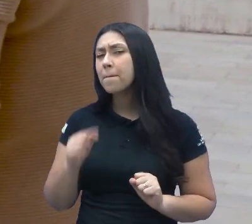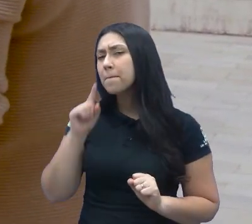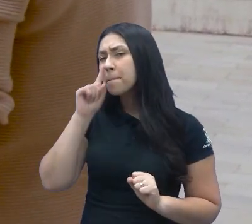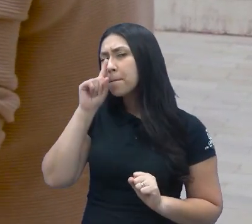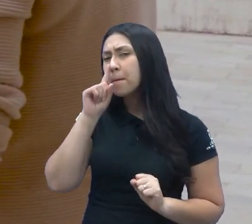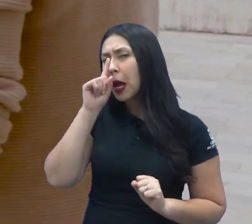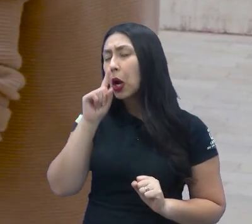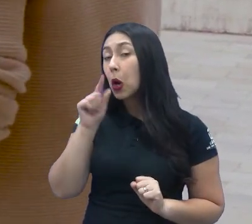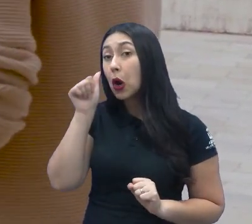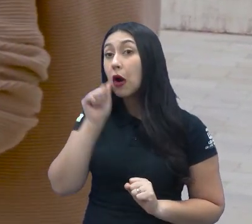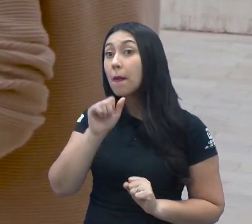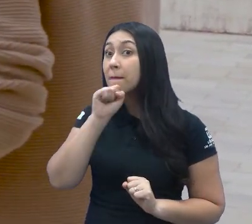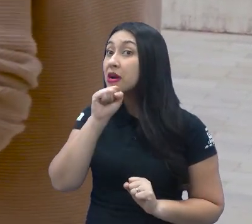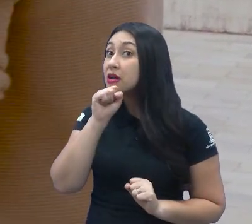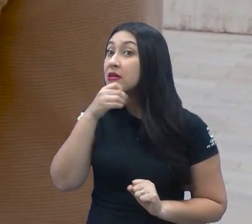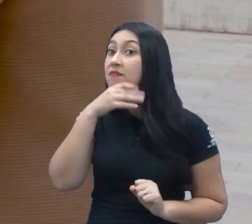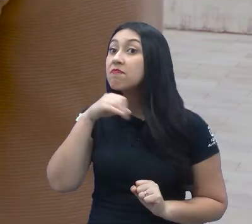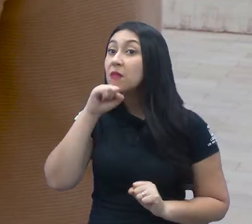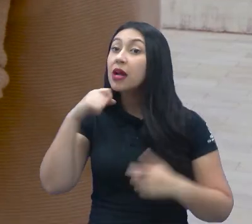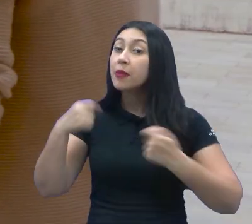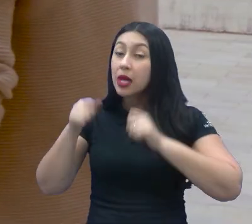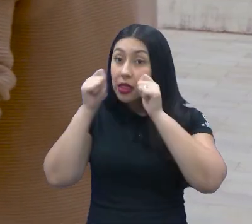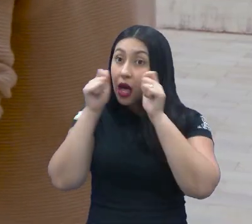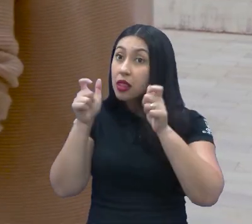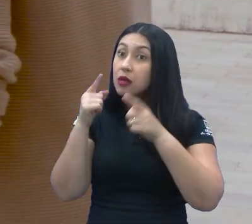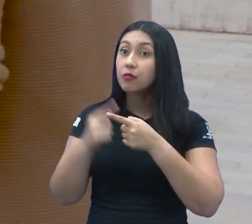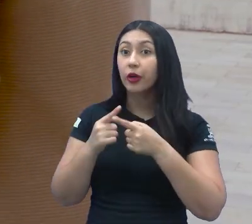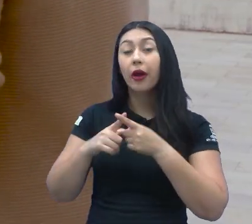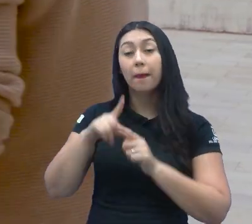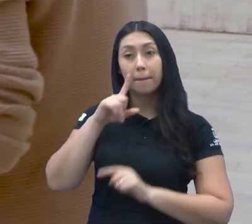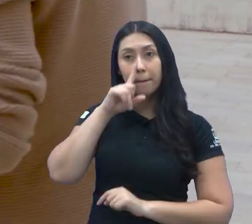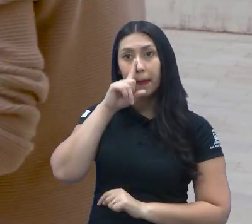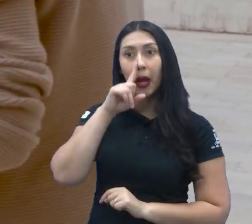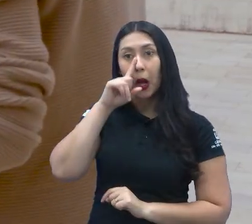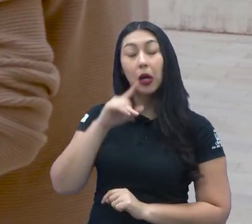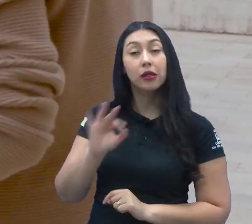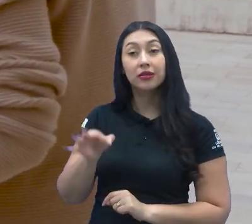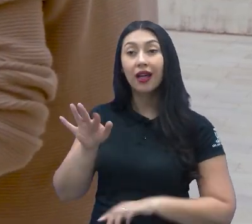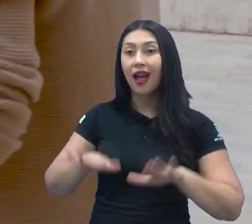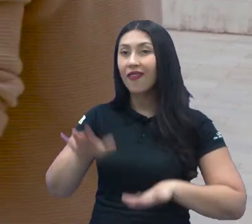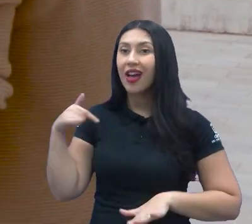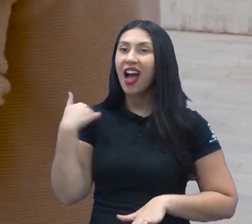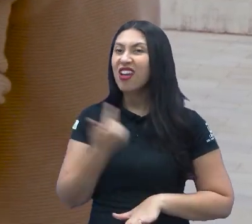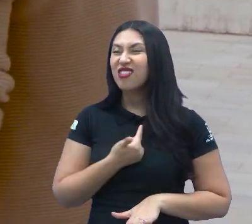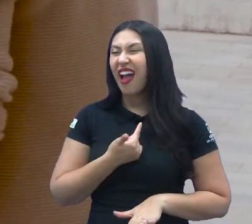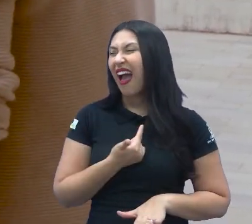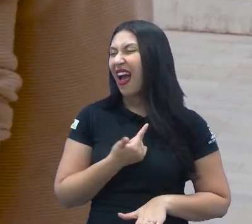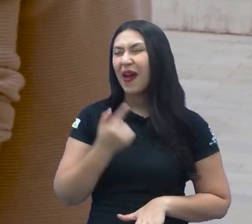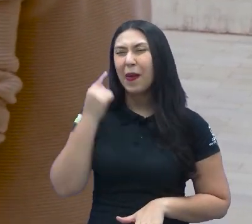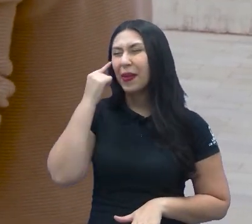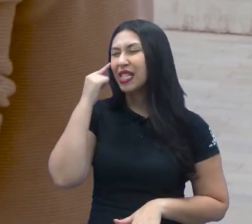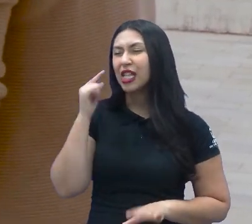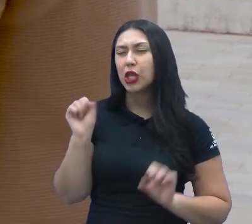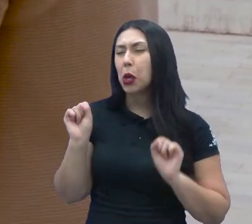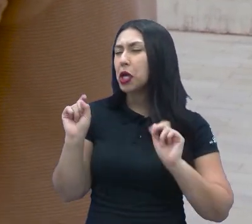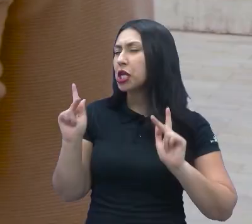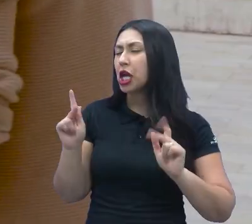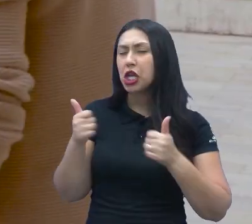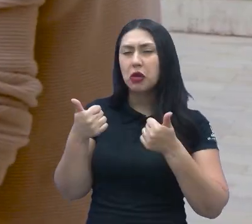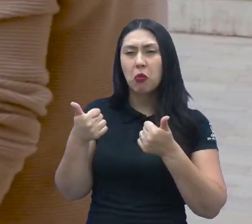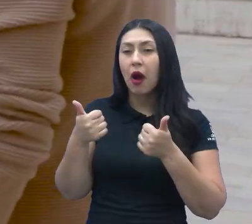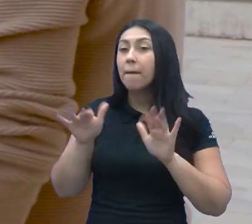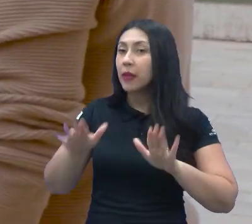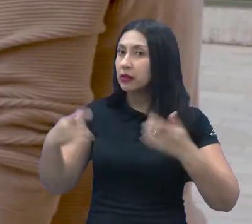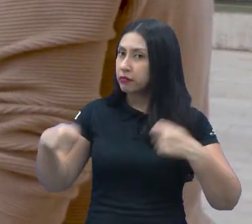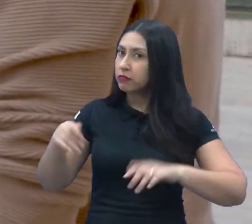ficar atentos, porque os riscos estão aí, né? A gente nunca imagina o que vai acontecer com a gente, mas pode acontecer e os cuidados são